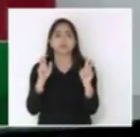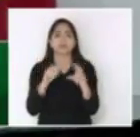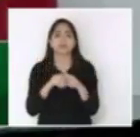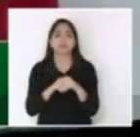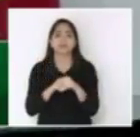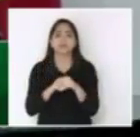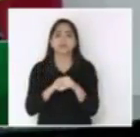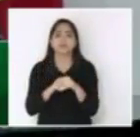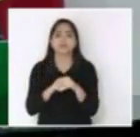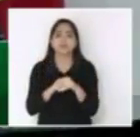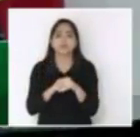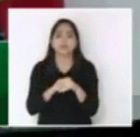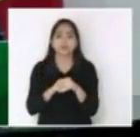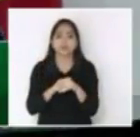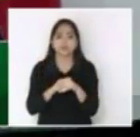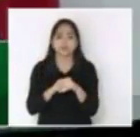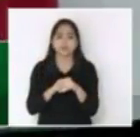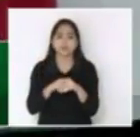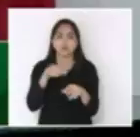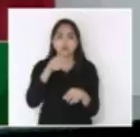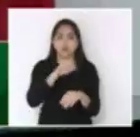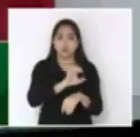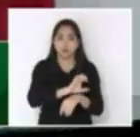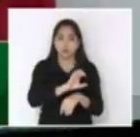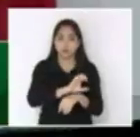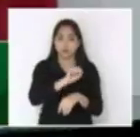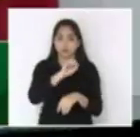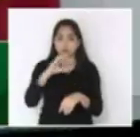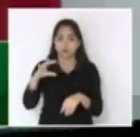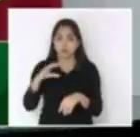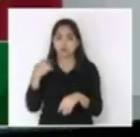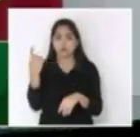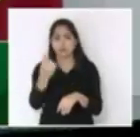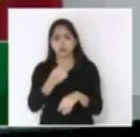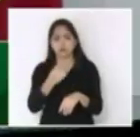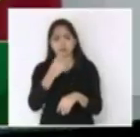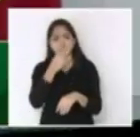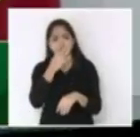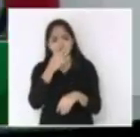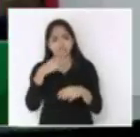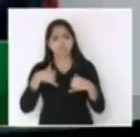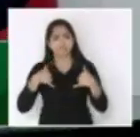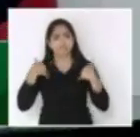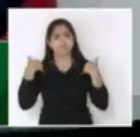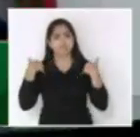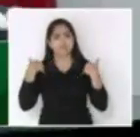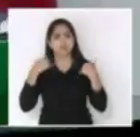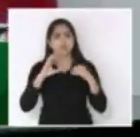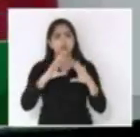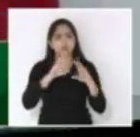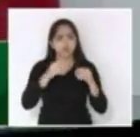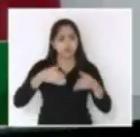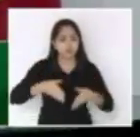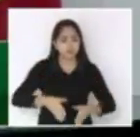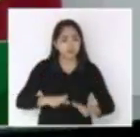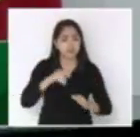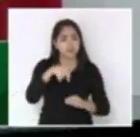o estado de Santa Catarina, do qual nós nos orgulhamos. Todos nós, aqueles que nasceram aqui, como é o seu caso, deputado João